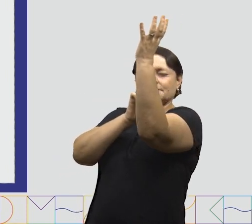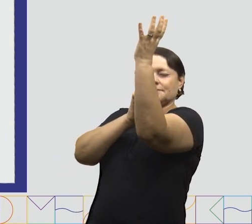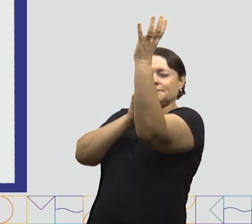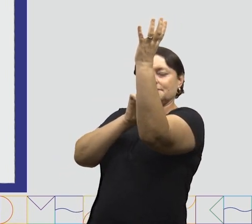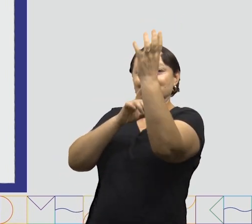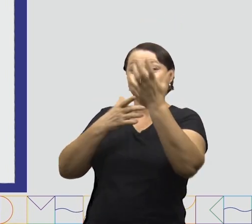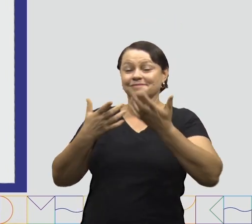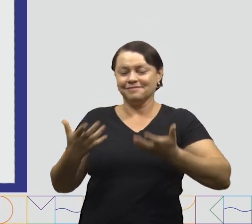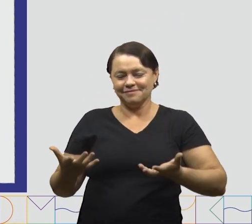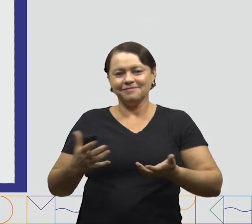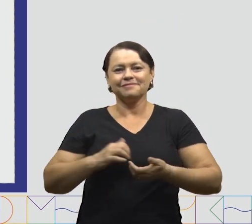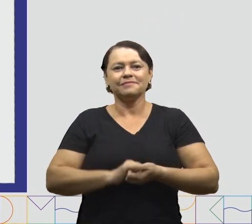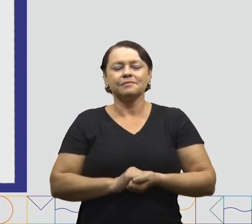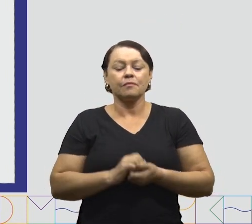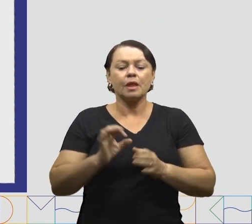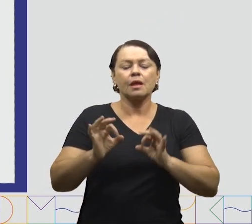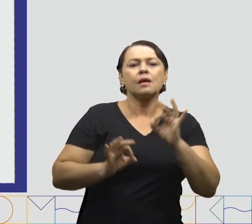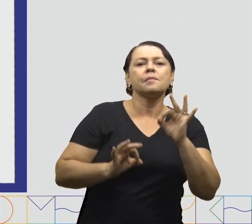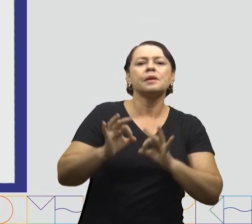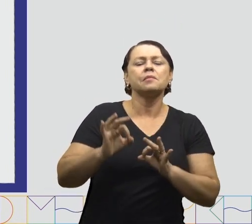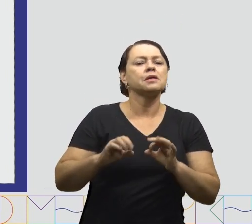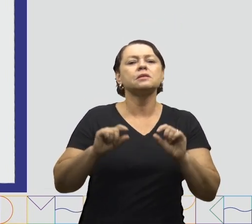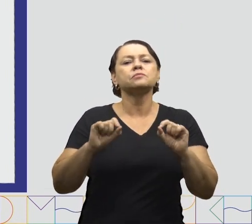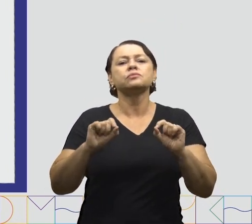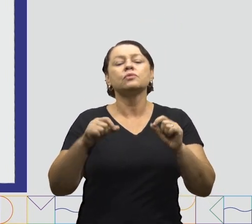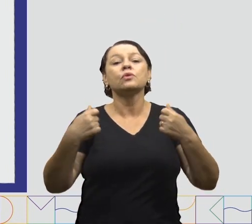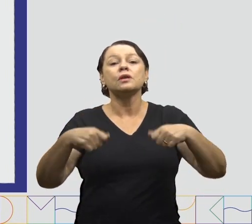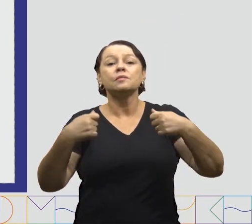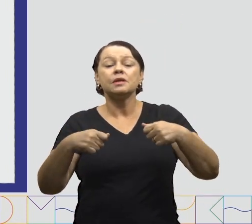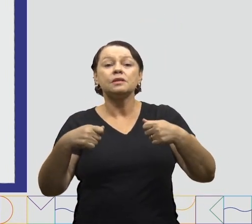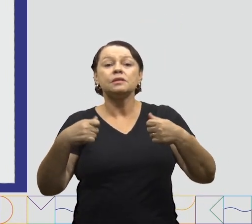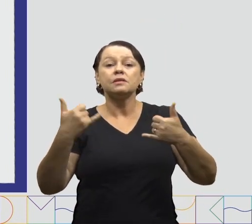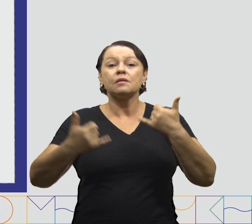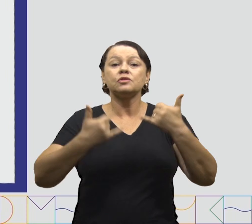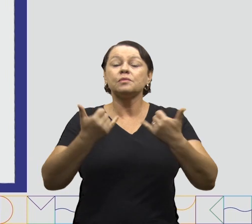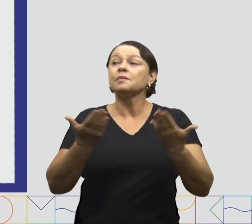Esconde-esconde. Muito bem, vamos para o segundo, preparação. O que nós precisamos para